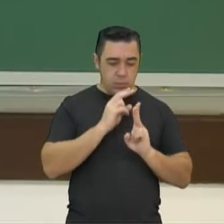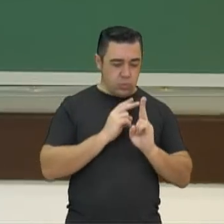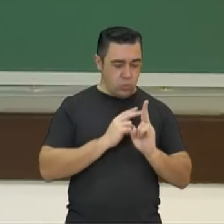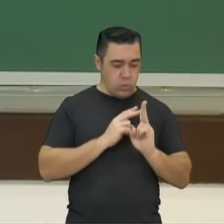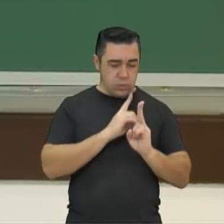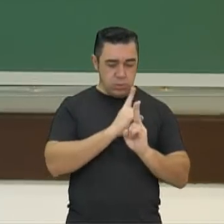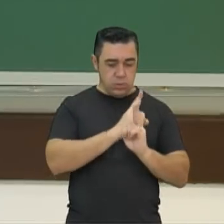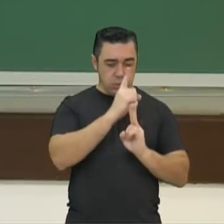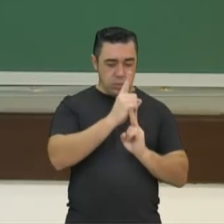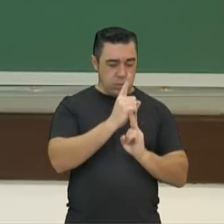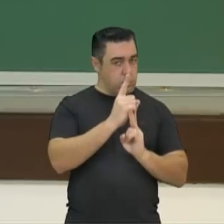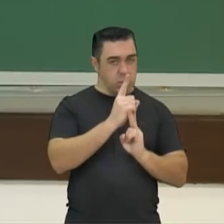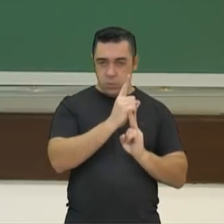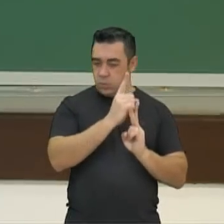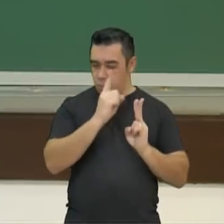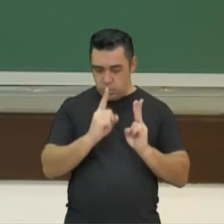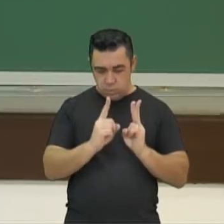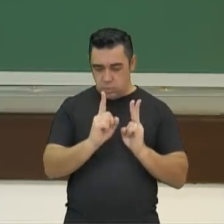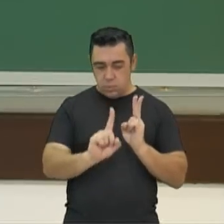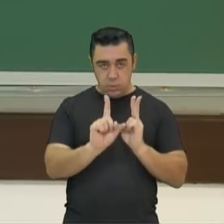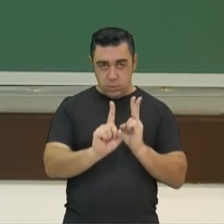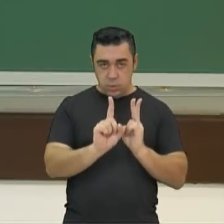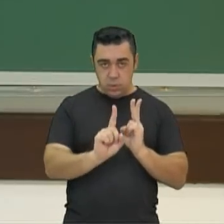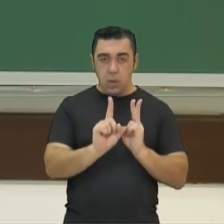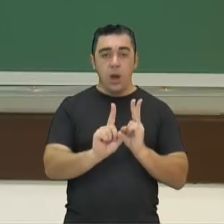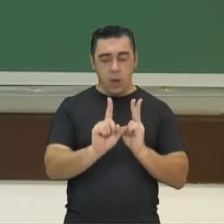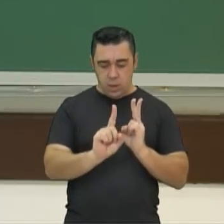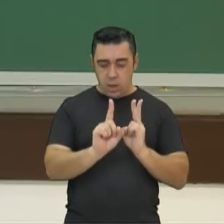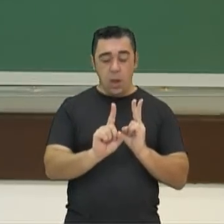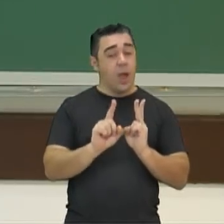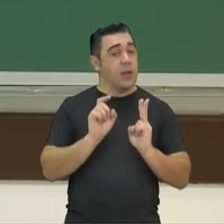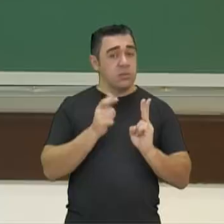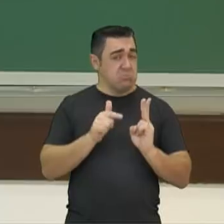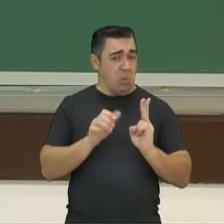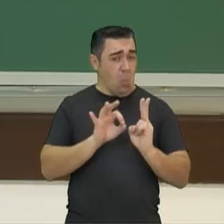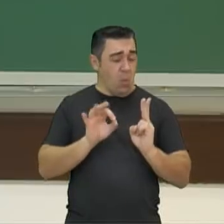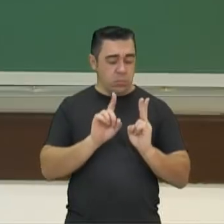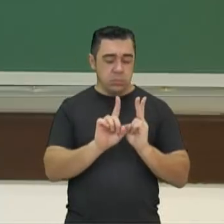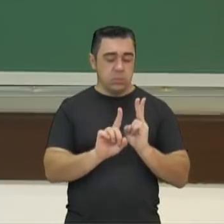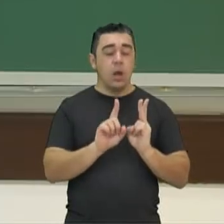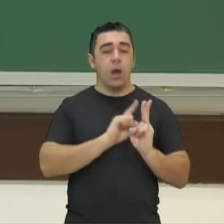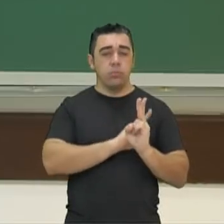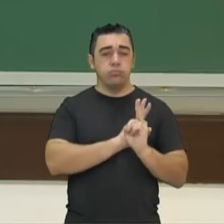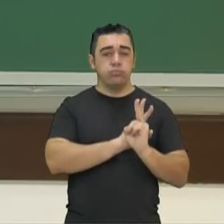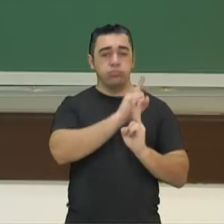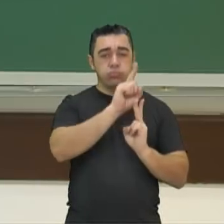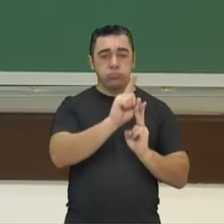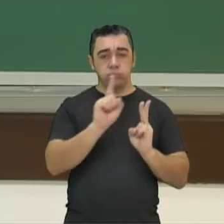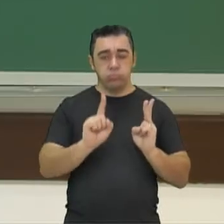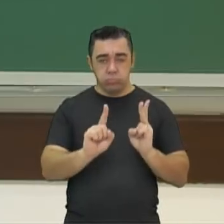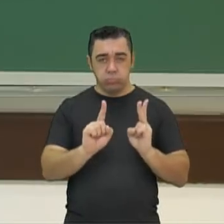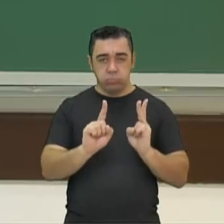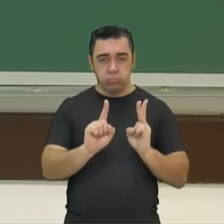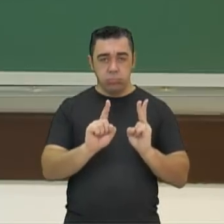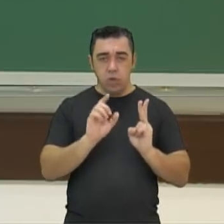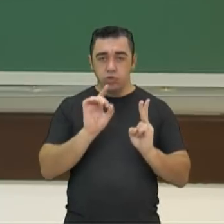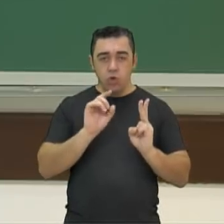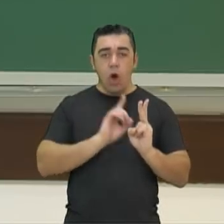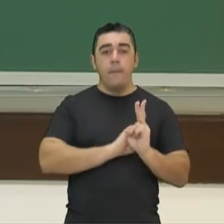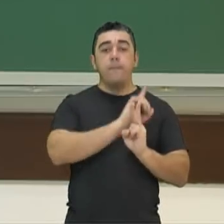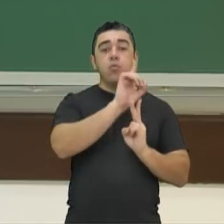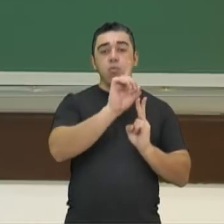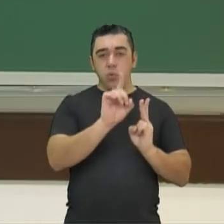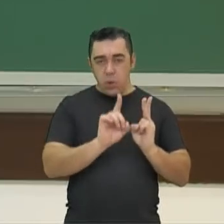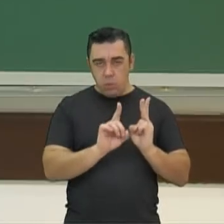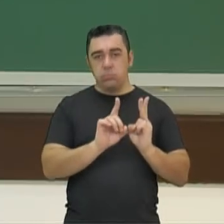minha frente, mas o final do L é numa casa vazia, ele não capturou essas 2 casas, essas 2 peças que estão na frente. Ele pulou, passou